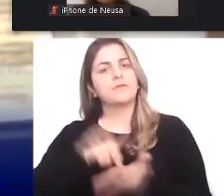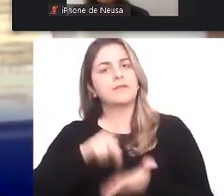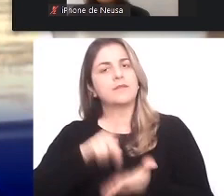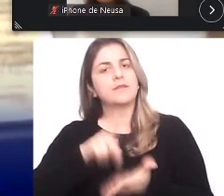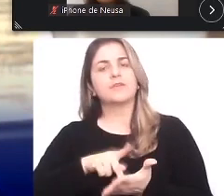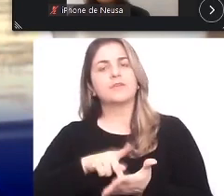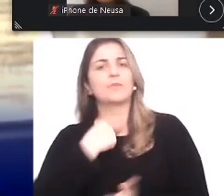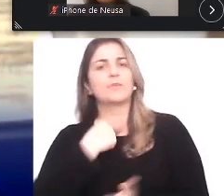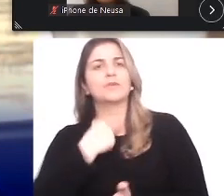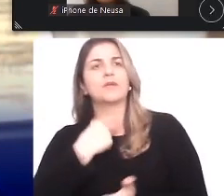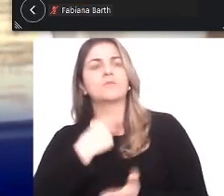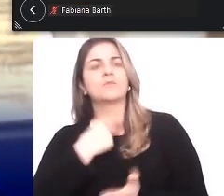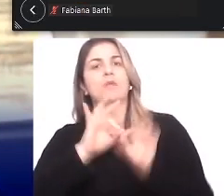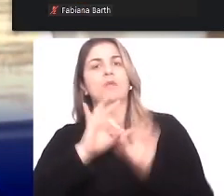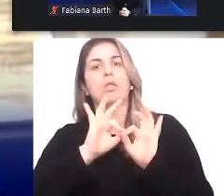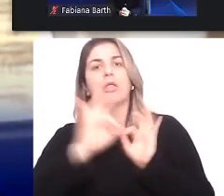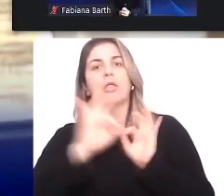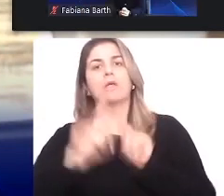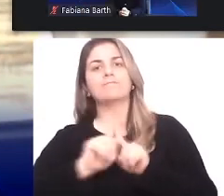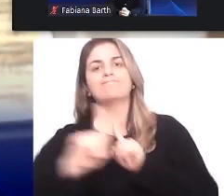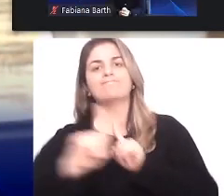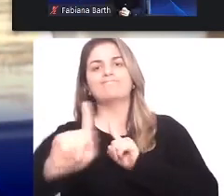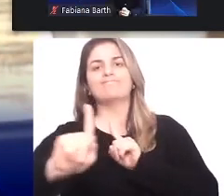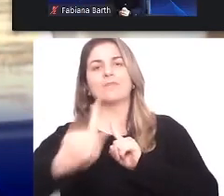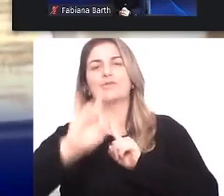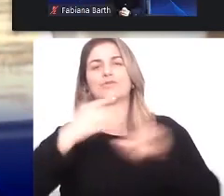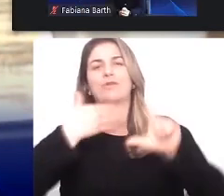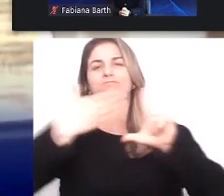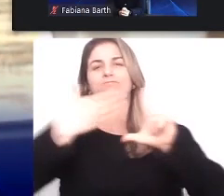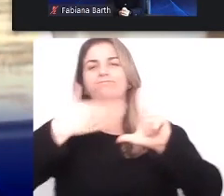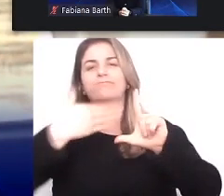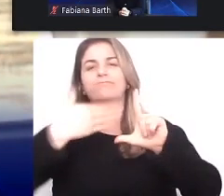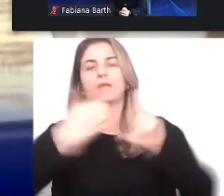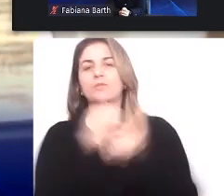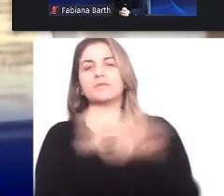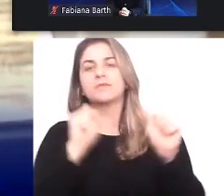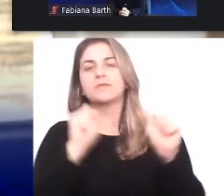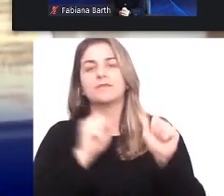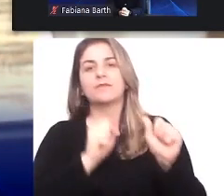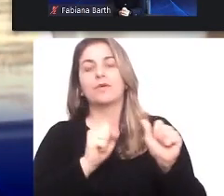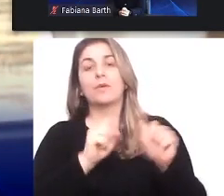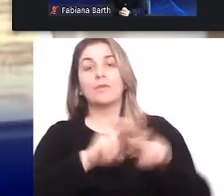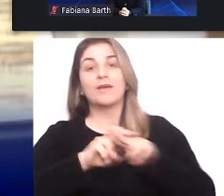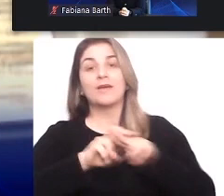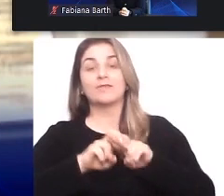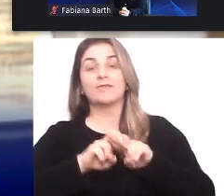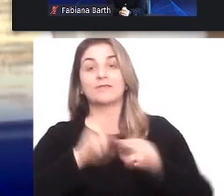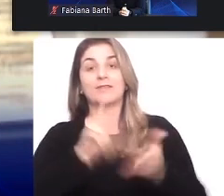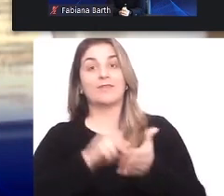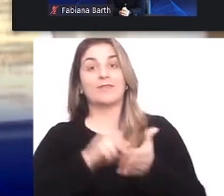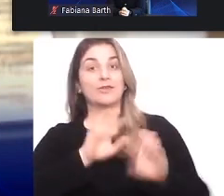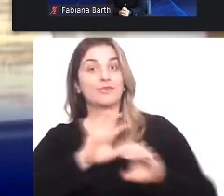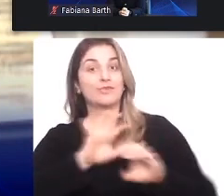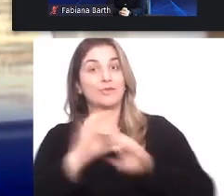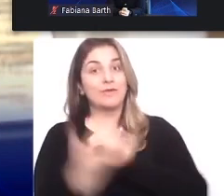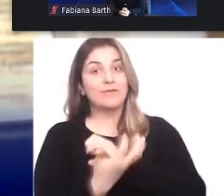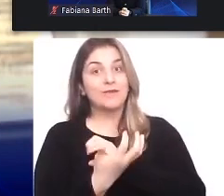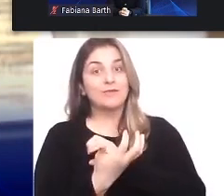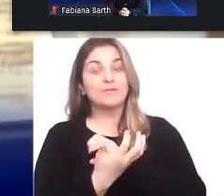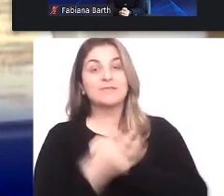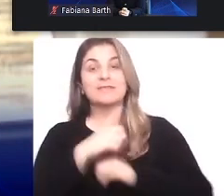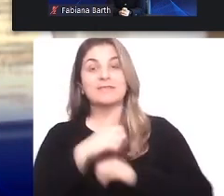pela tela do nosso dispositivo eletrônico. O vírus, ele não trouxe a virtualização. Ela já